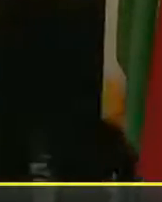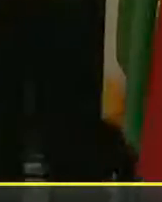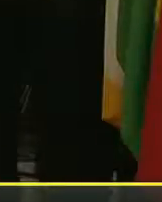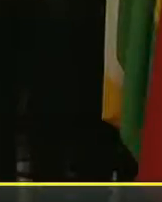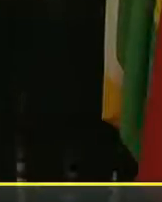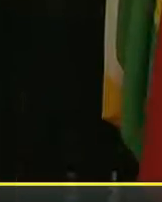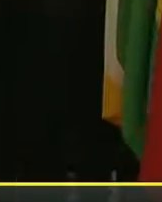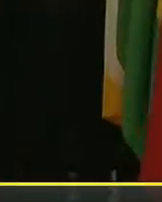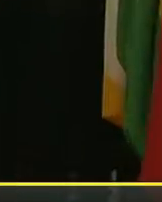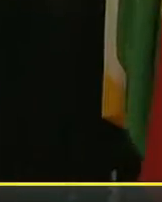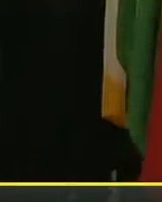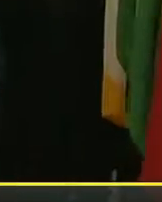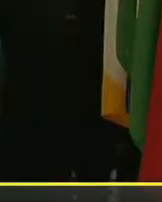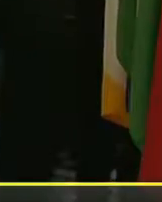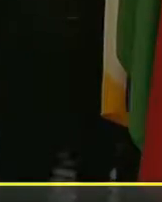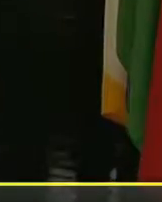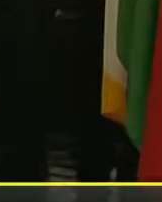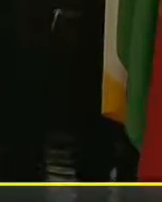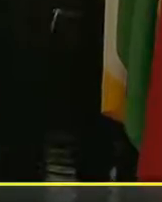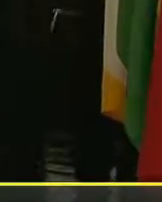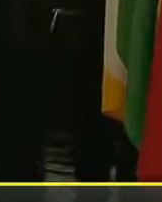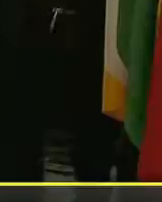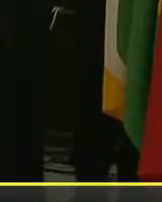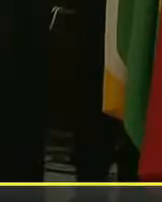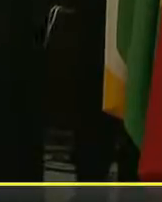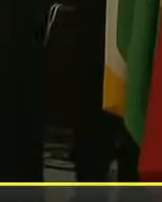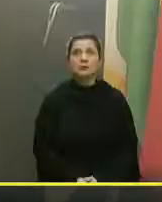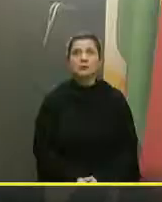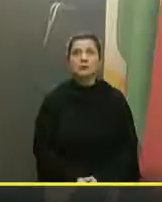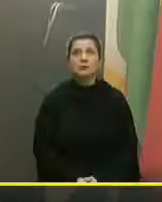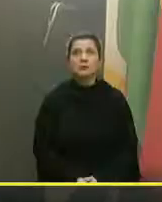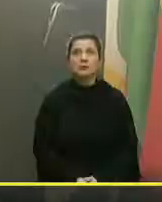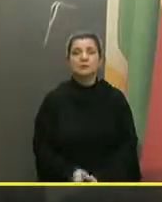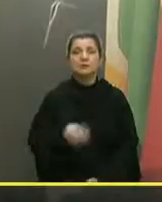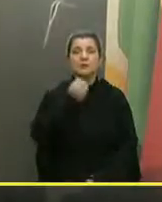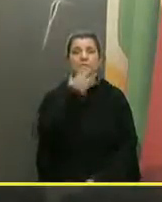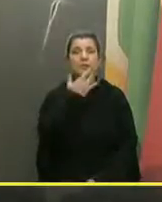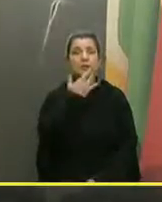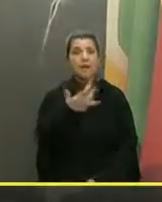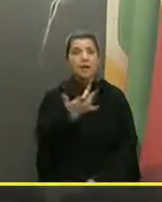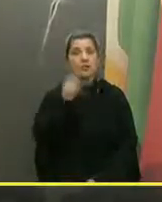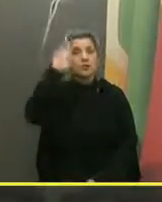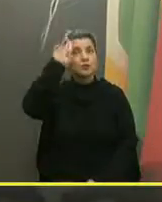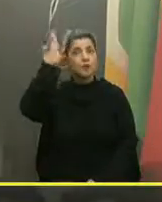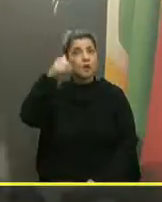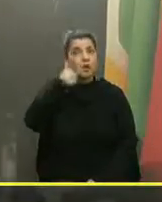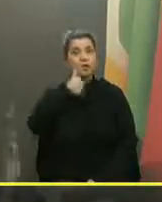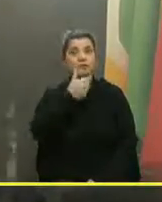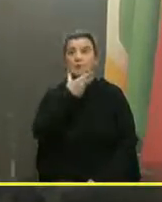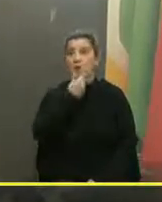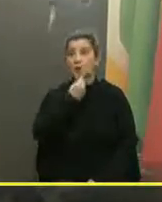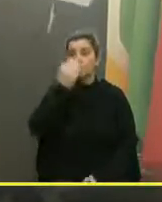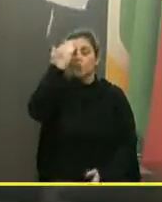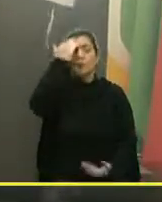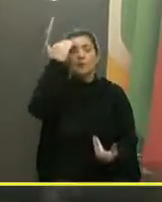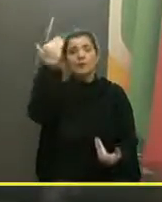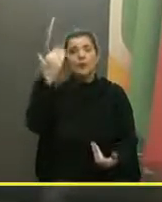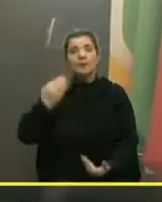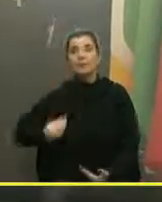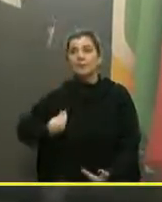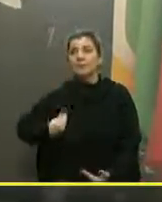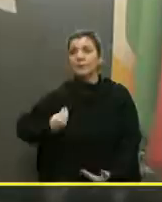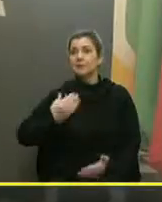E aí Oi boa tarde senhoras e senhores que estão aqui presentes obrigado pela presença de todos